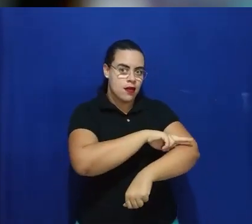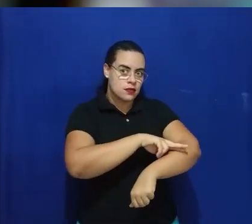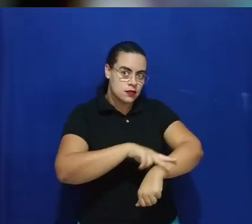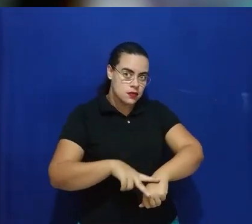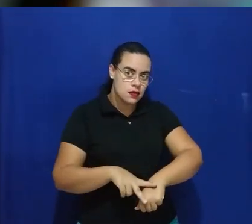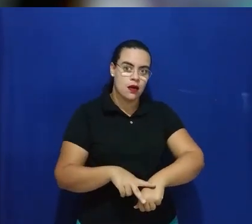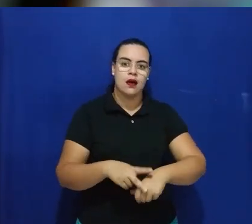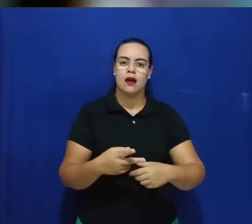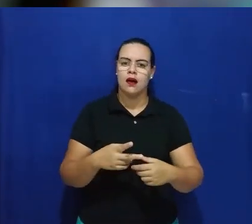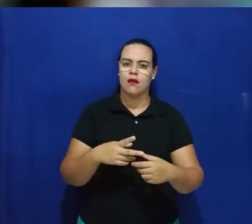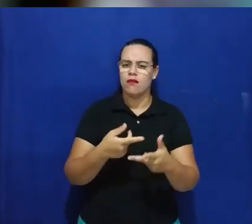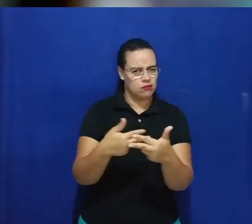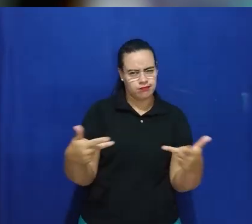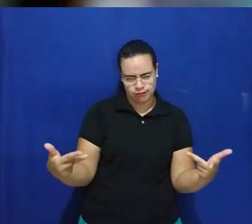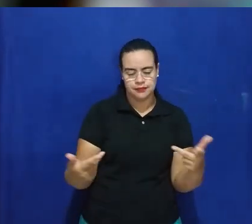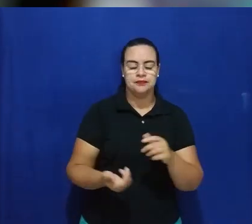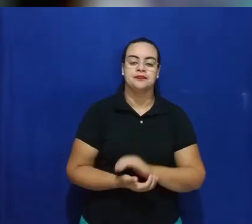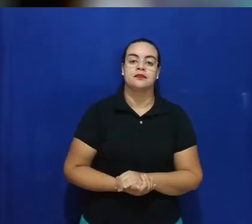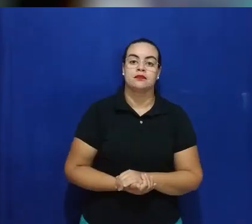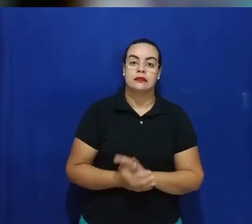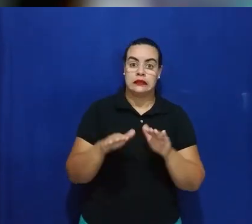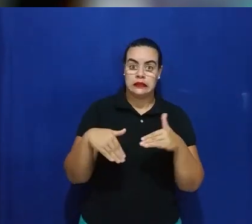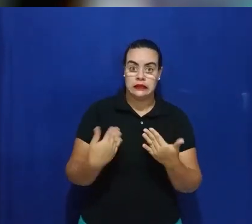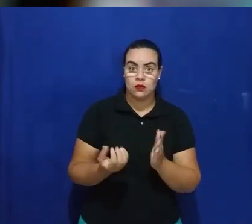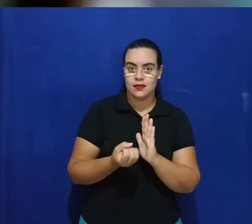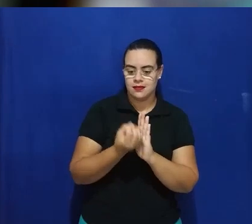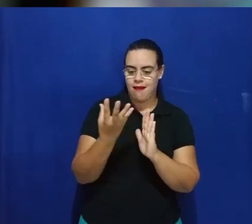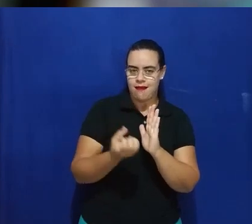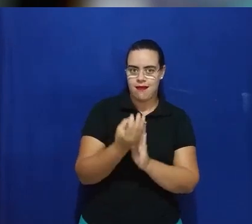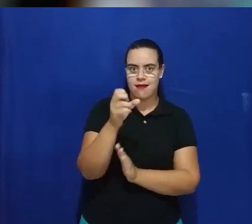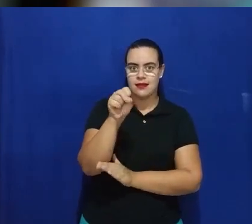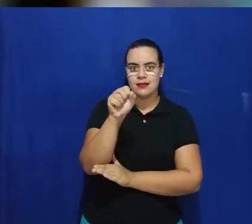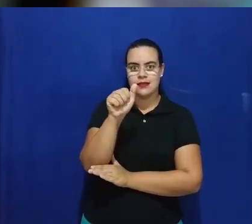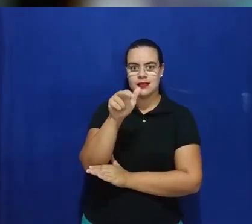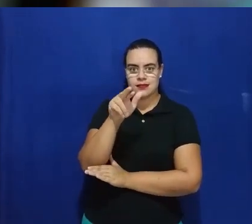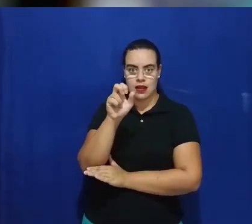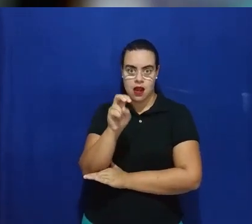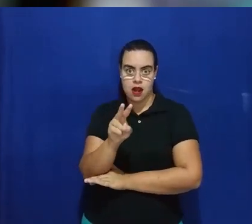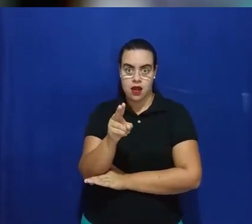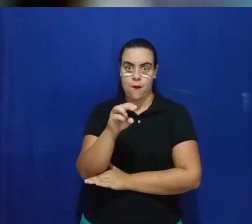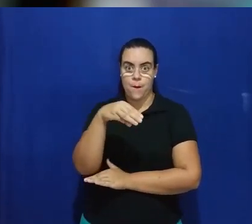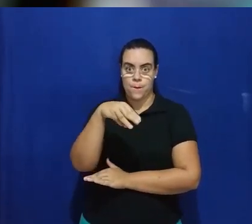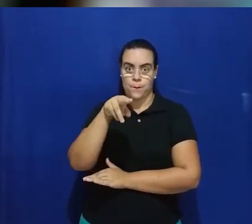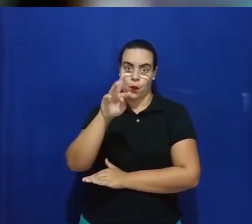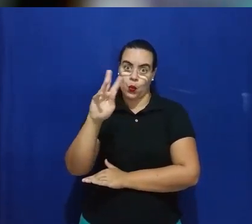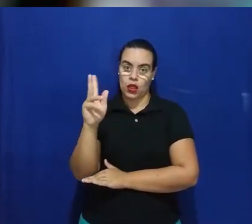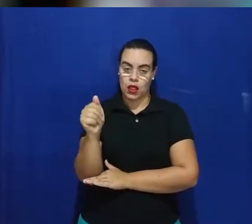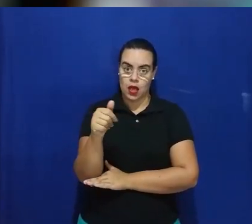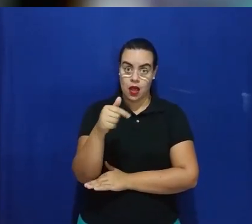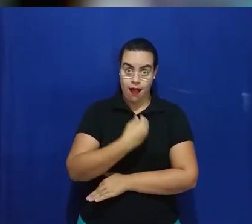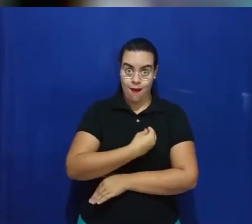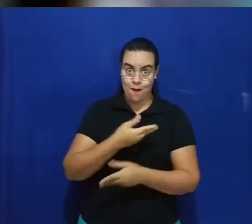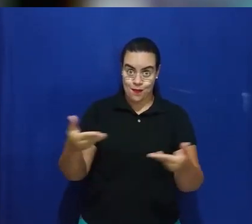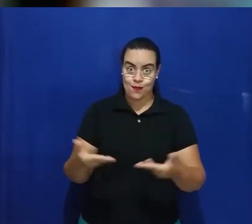outros. Bom, o Sarau MUTA, que é o presente projeto, ele visa, além desses